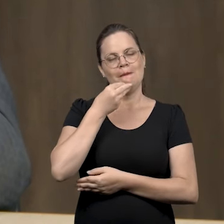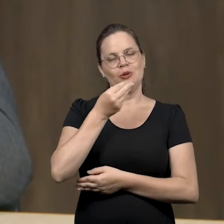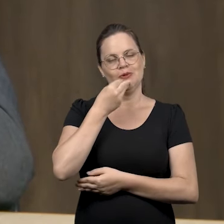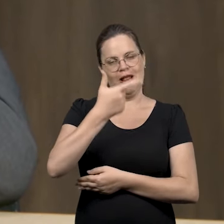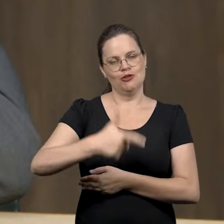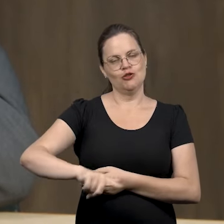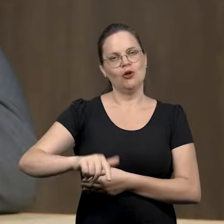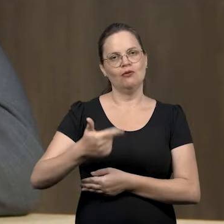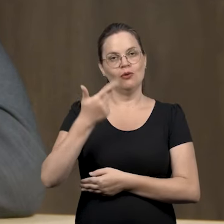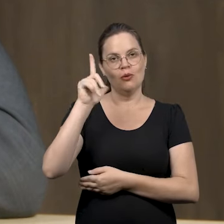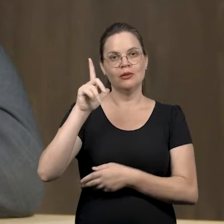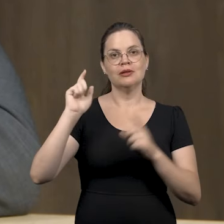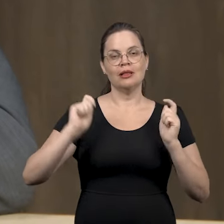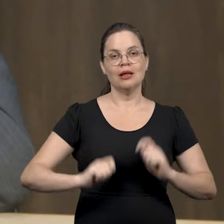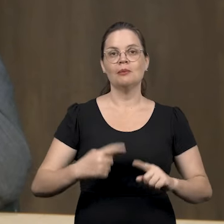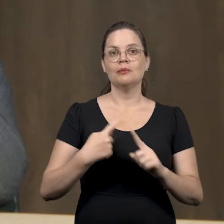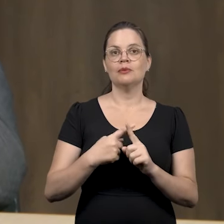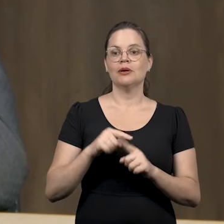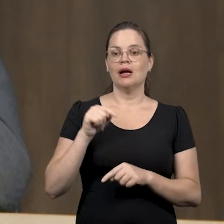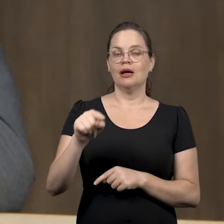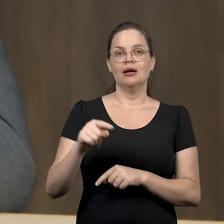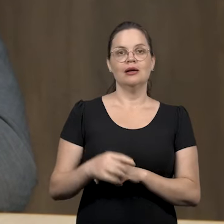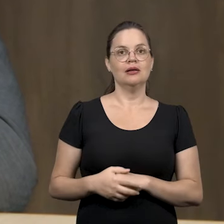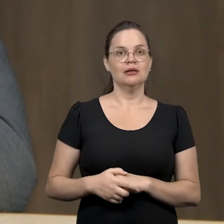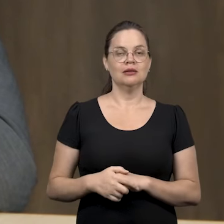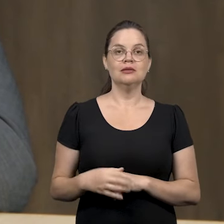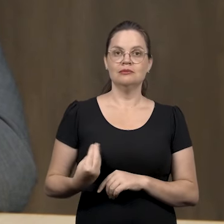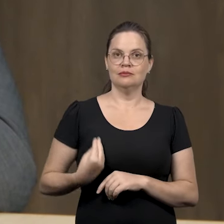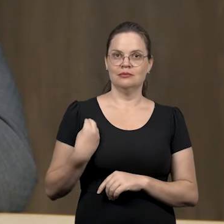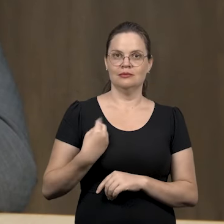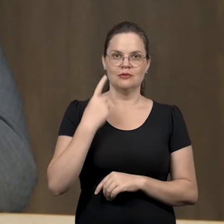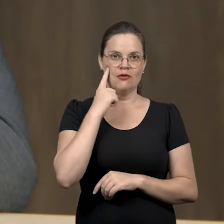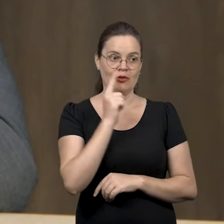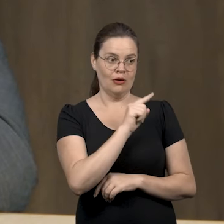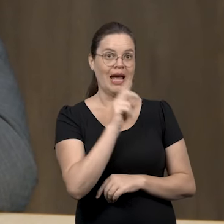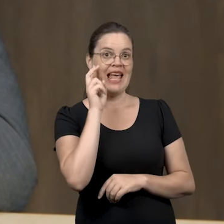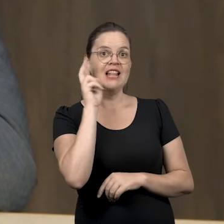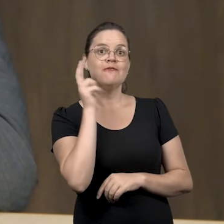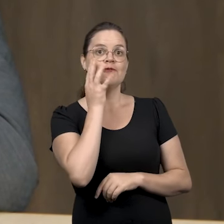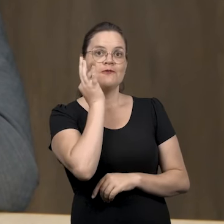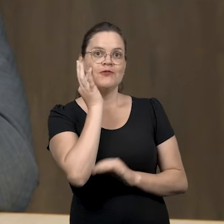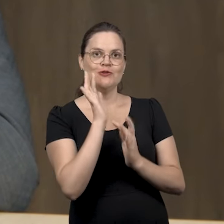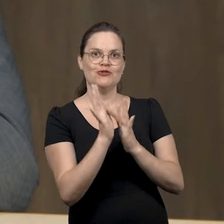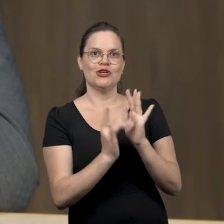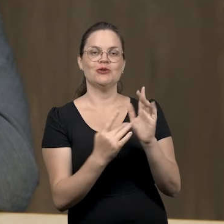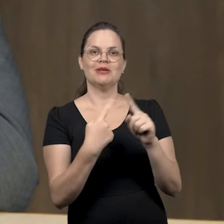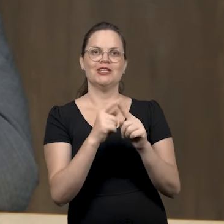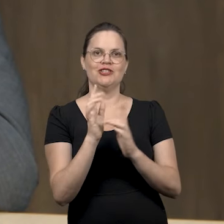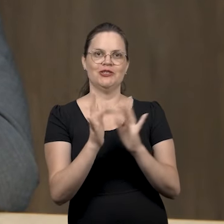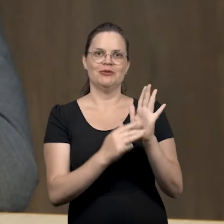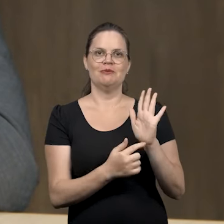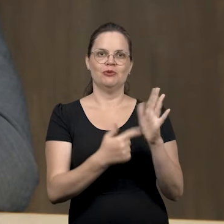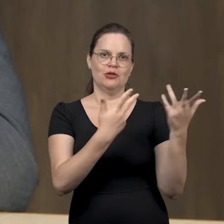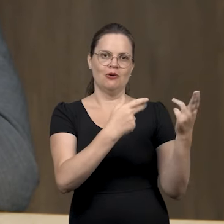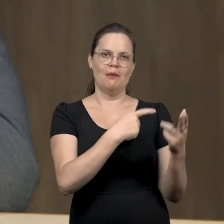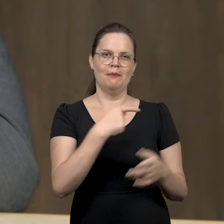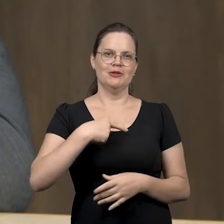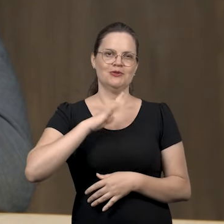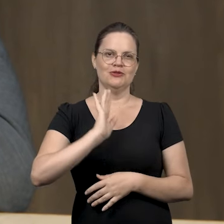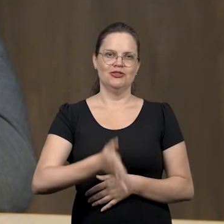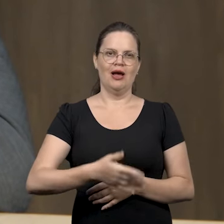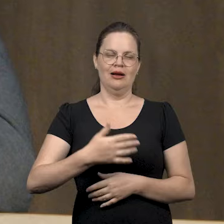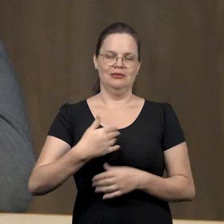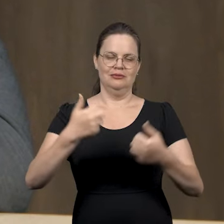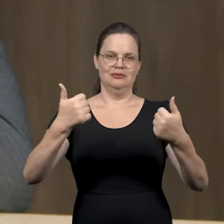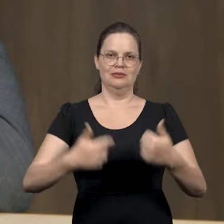quando justamente ele esteve diante de um Jesus, e Jesus ali, como o pastor Tiago